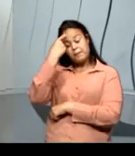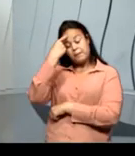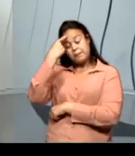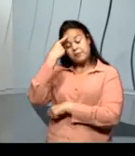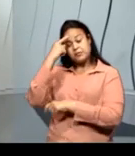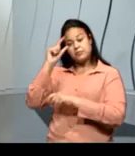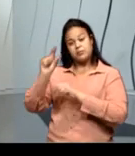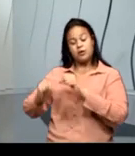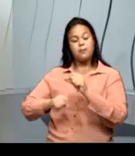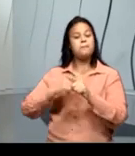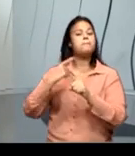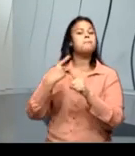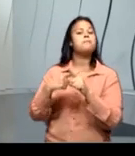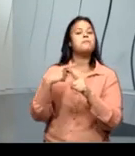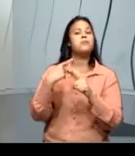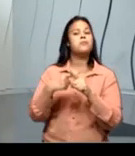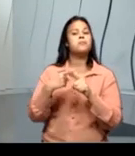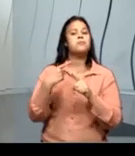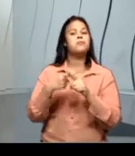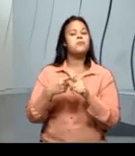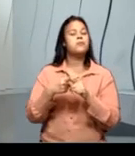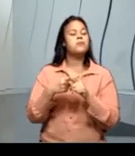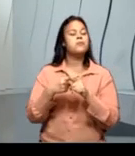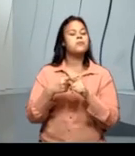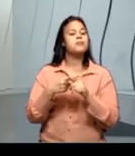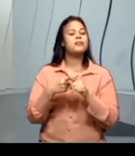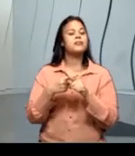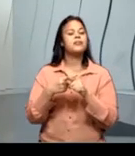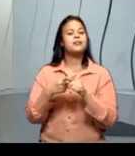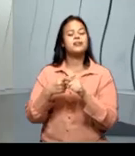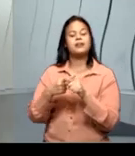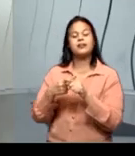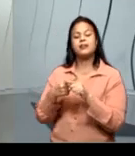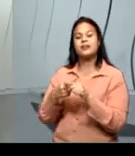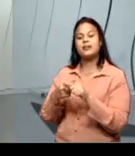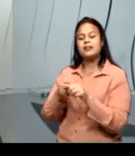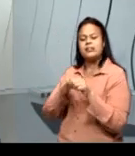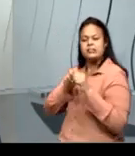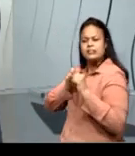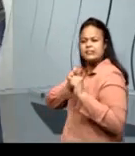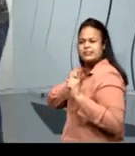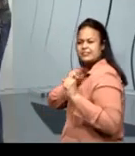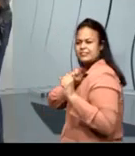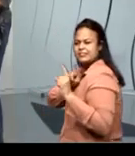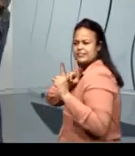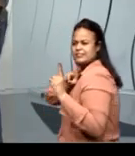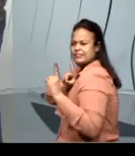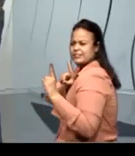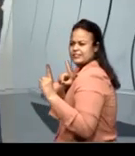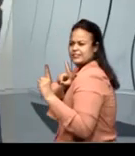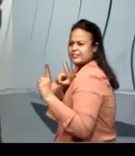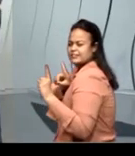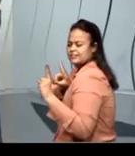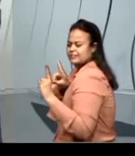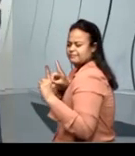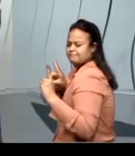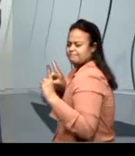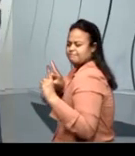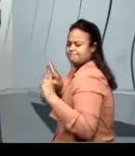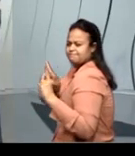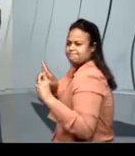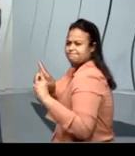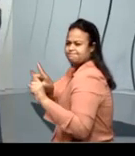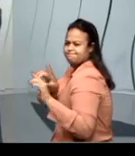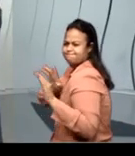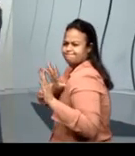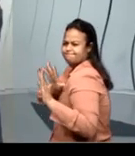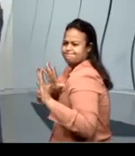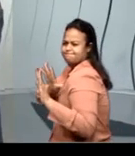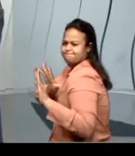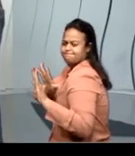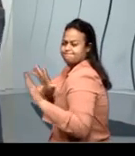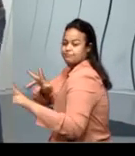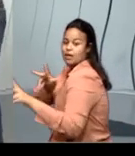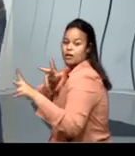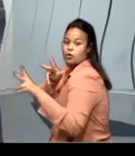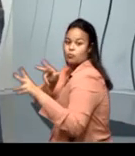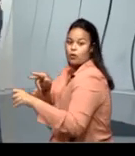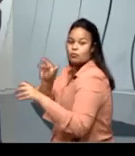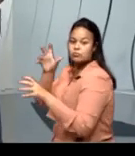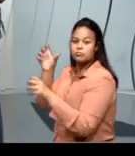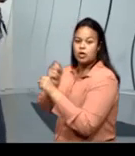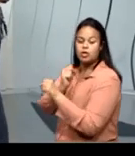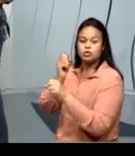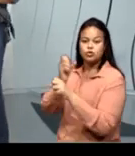exatamente porque eles têm mesmo sentido que eu posso efetuar a